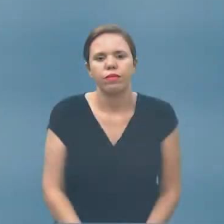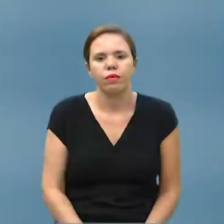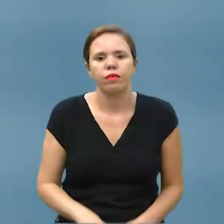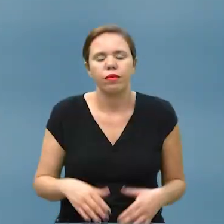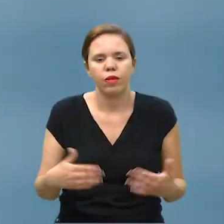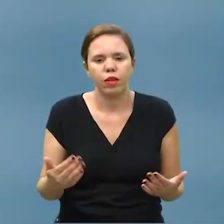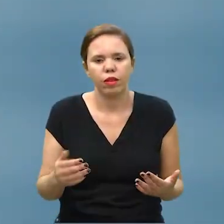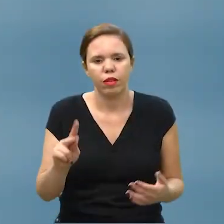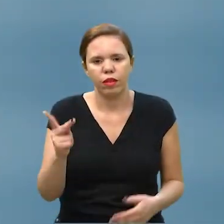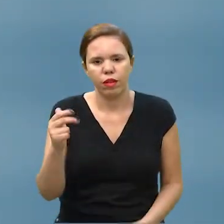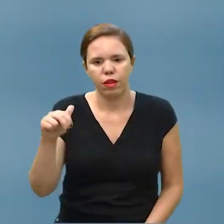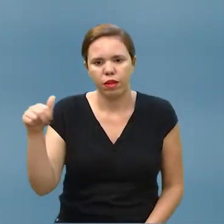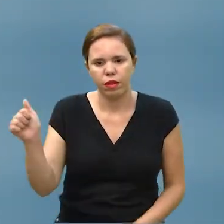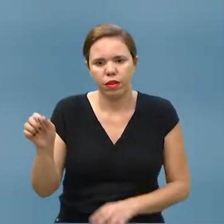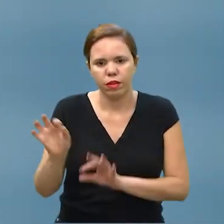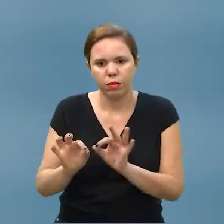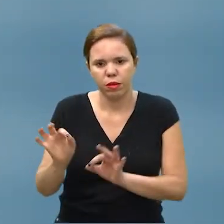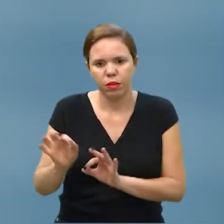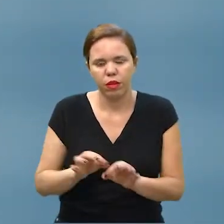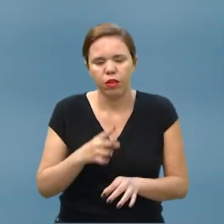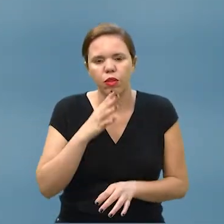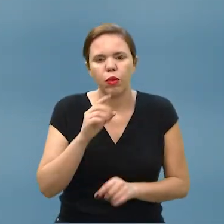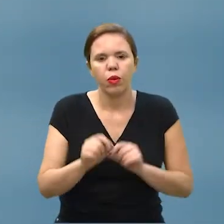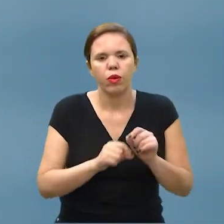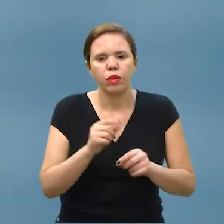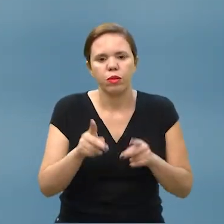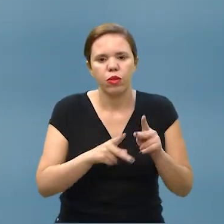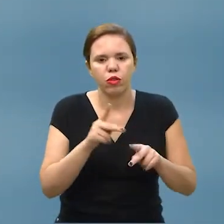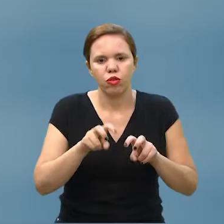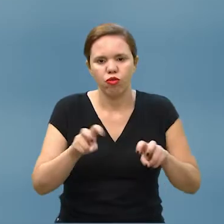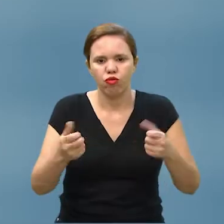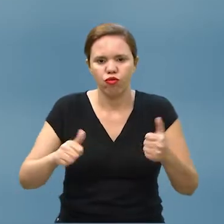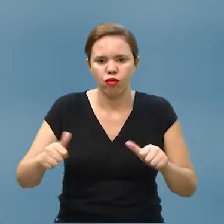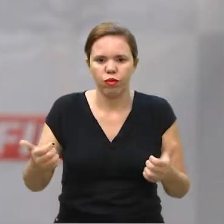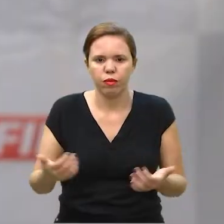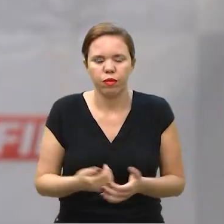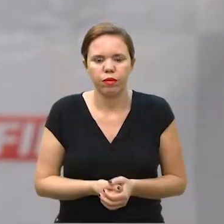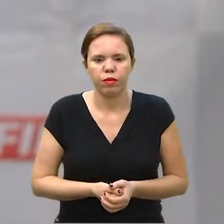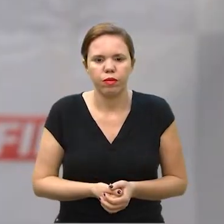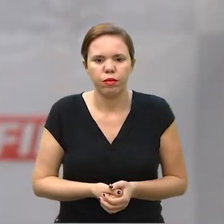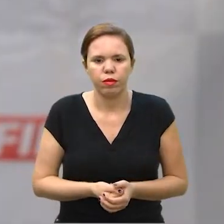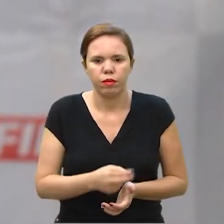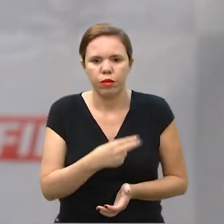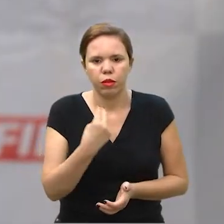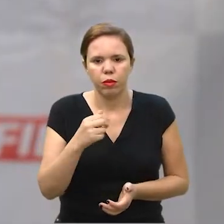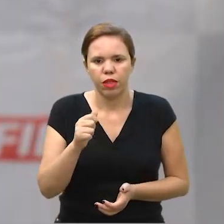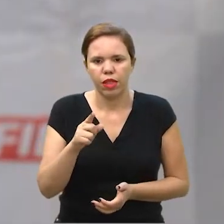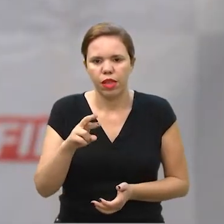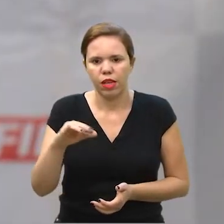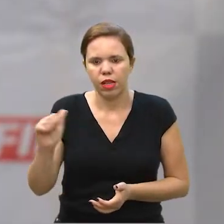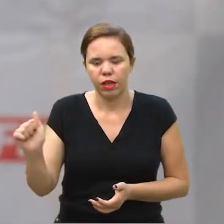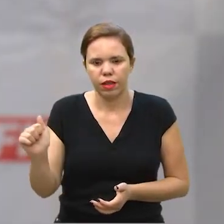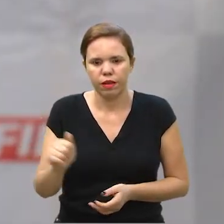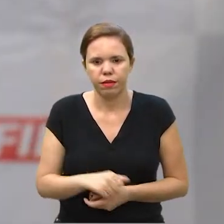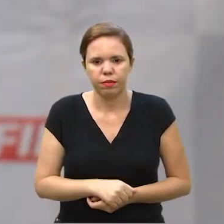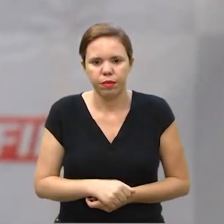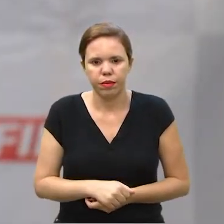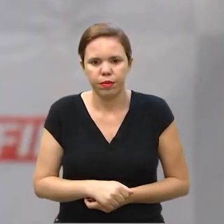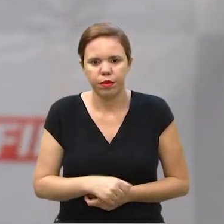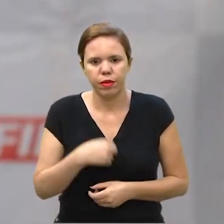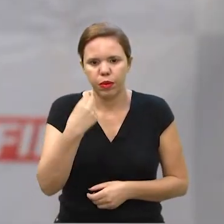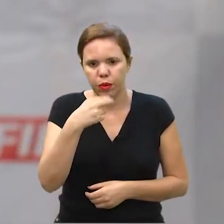Enquanto a Hanna se prepara, vamos conhecer quem são os jurados desta edição. Meu nome é Adriana Teodoro da Silva, eu